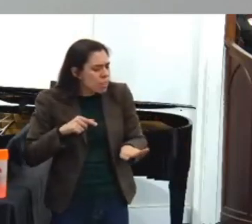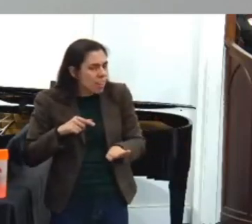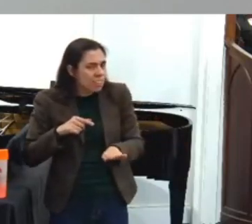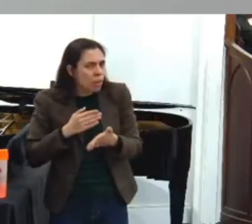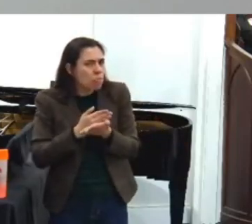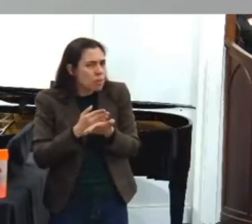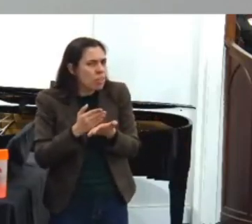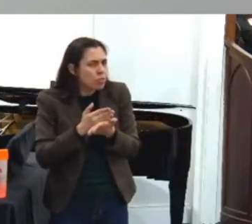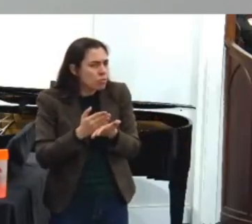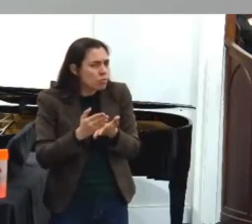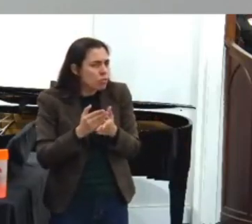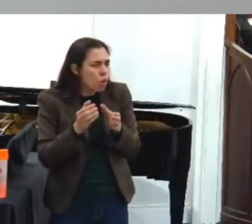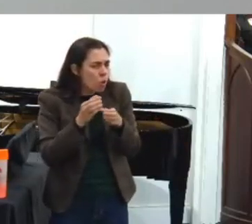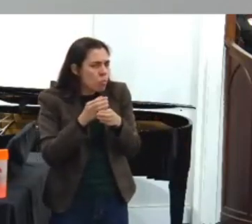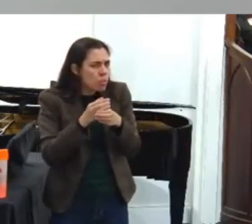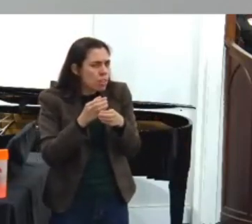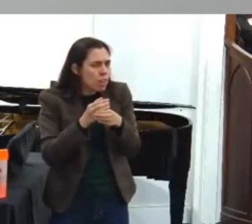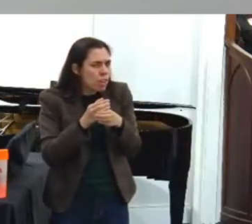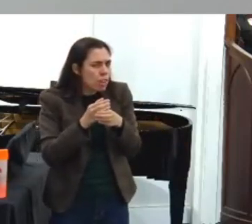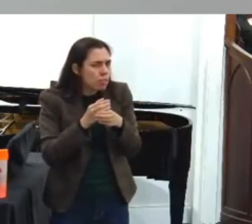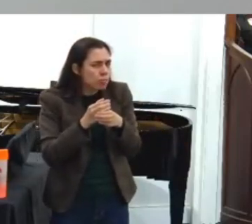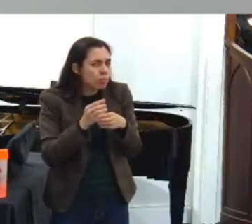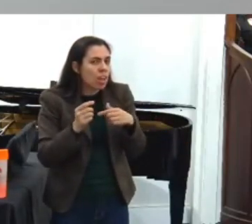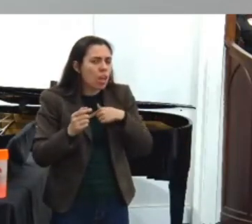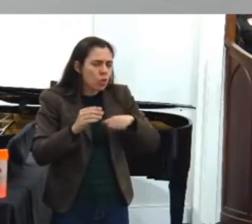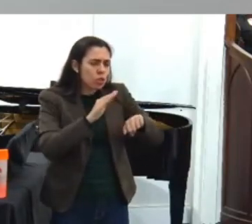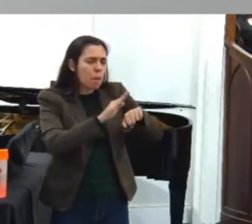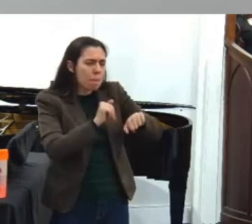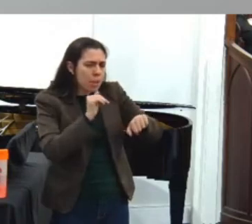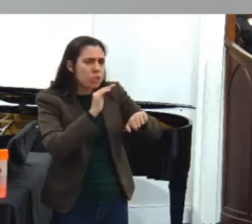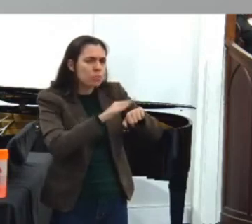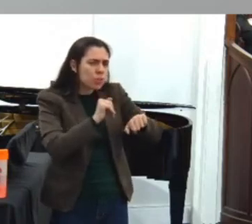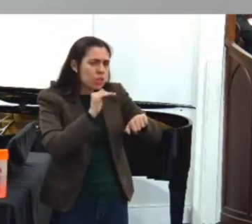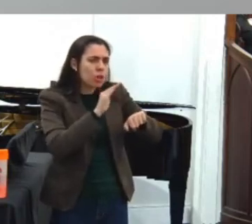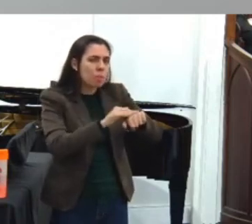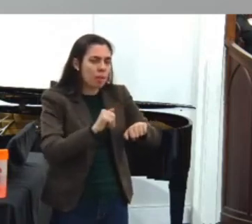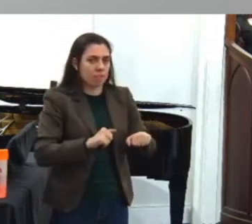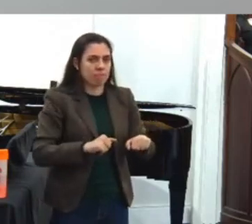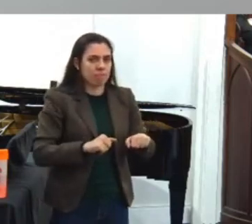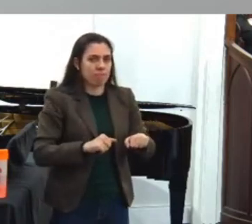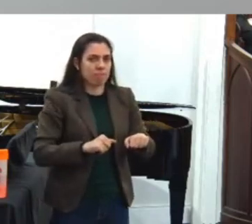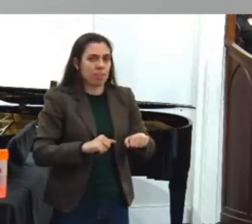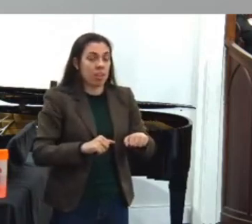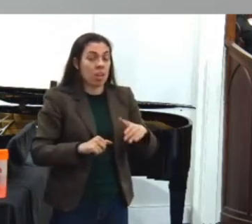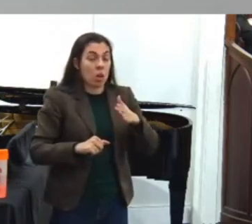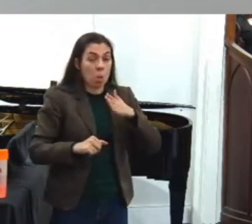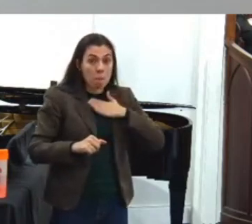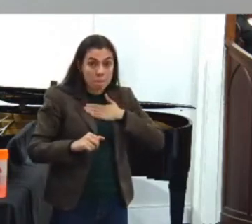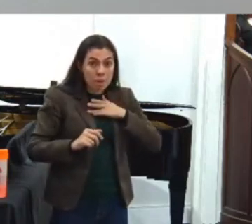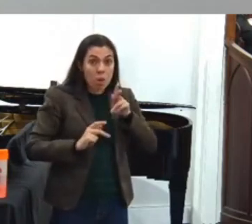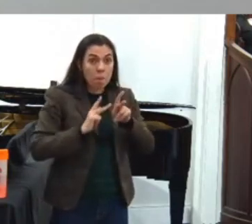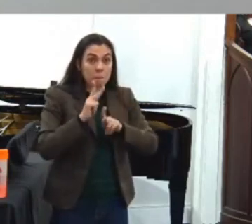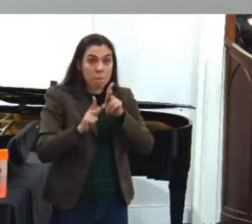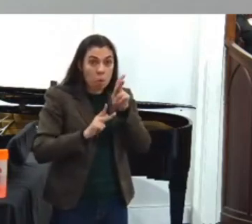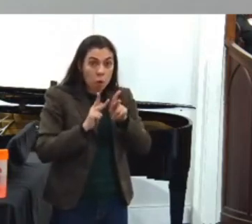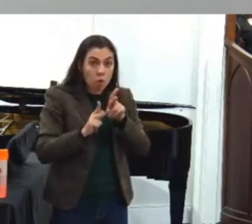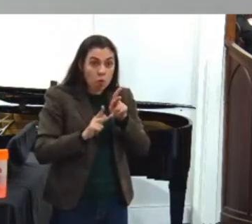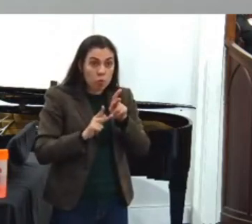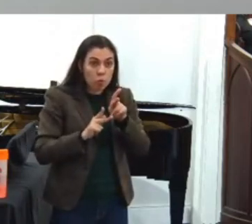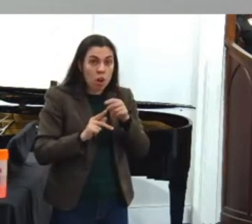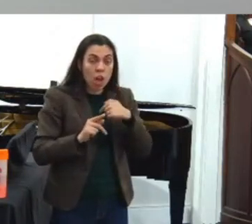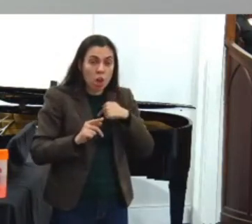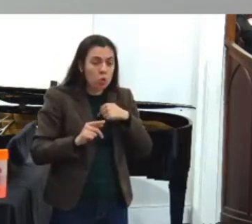presença, sacrificavam a Baalins e queimavam incenso às margens de escultura, às